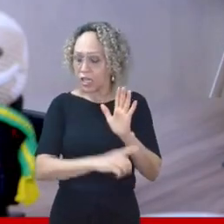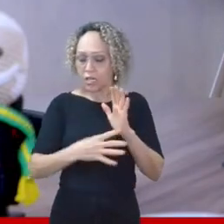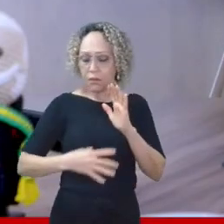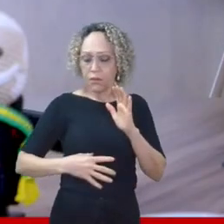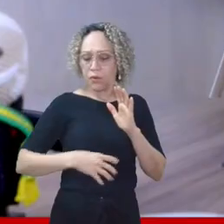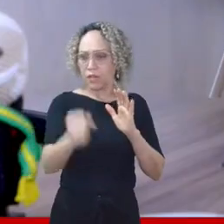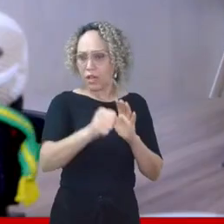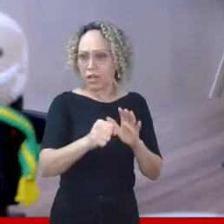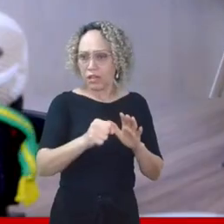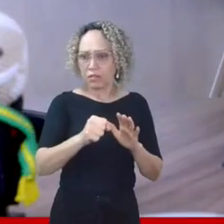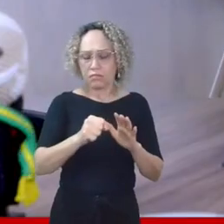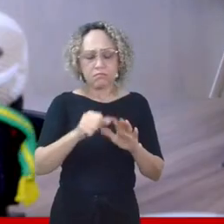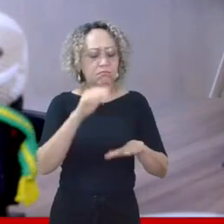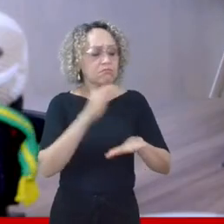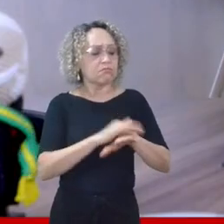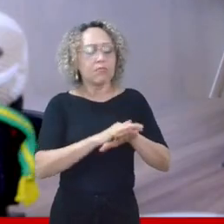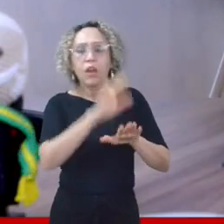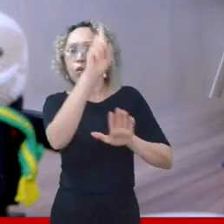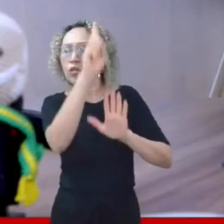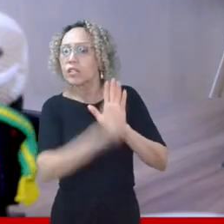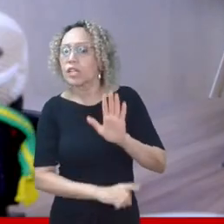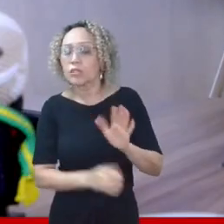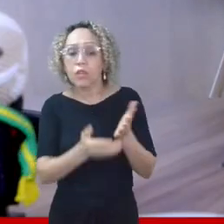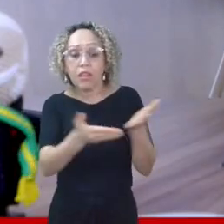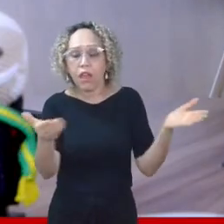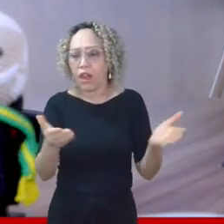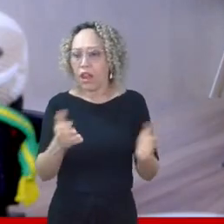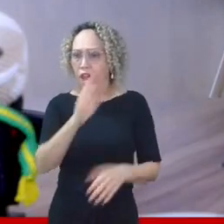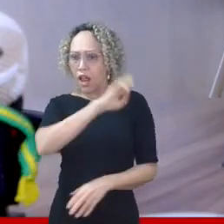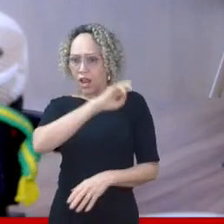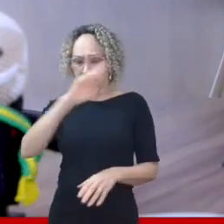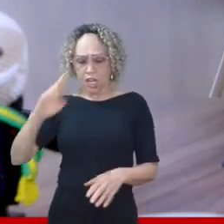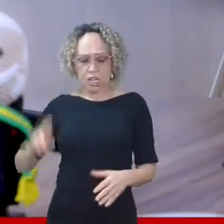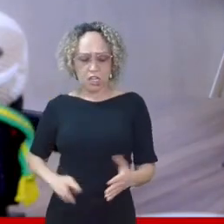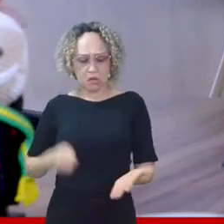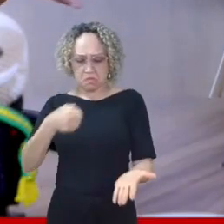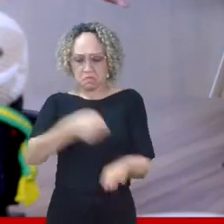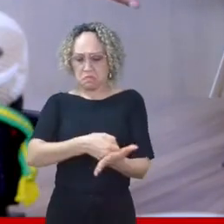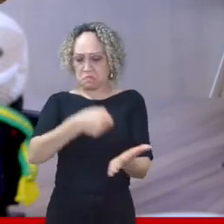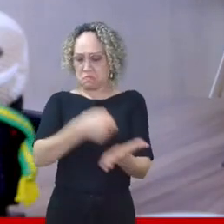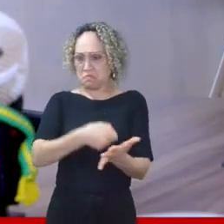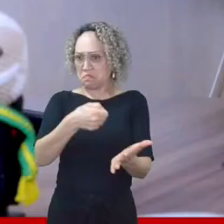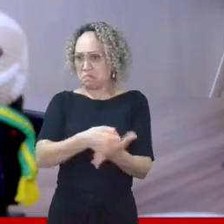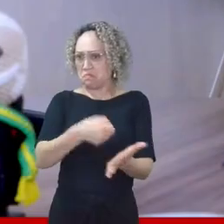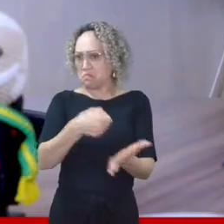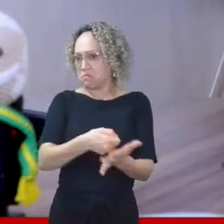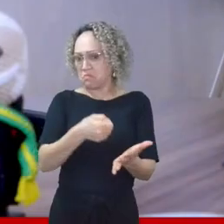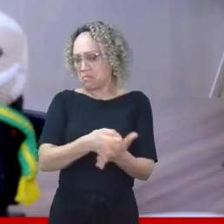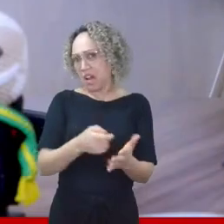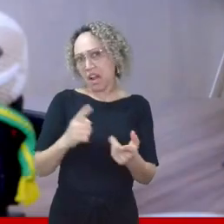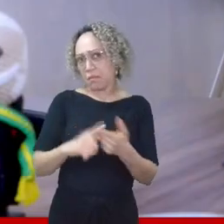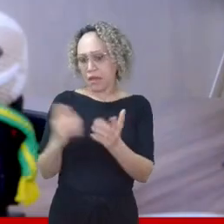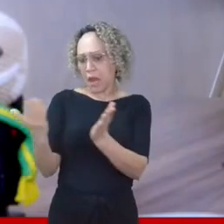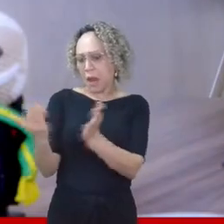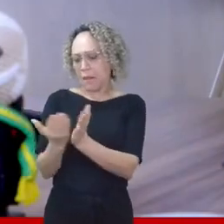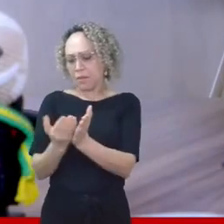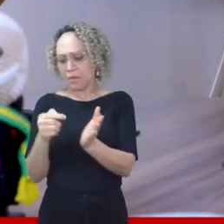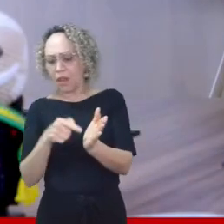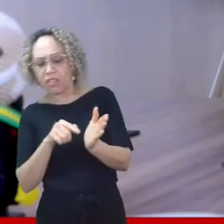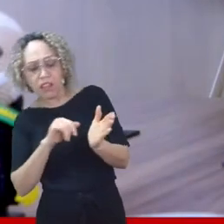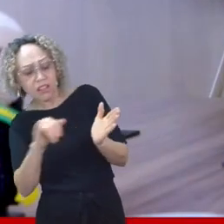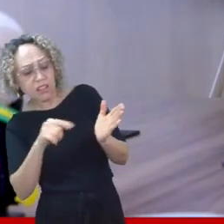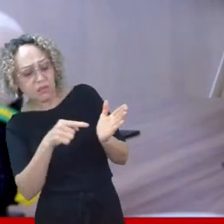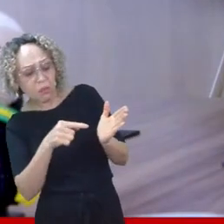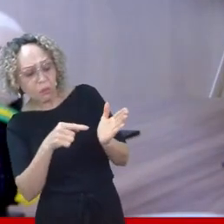delas. A religião não tem que interferir com seus costumes, com seu padrão moral, porque não pode, porque a Bíblia está dizendo que não pode. Mas,